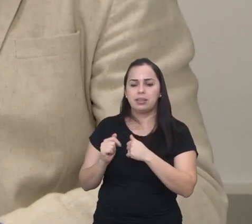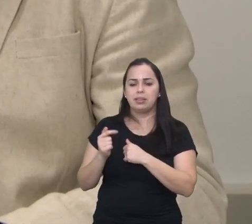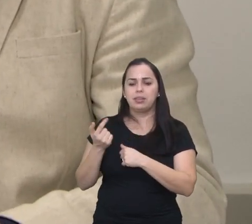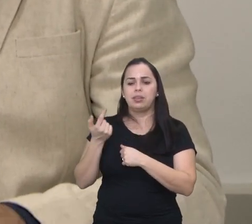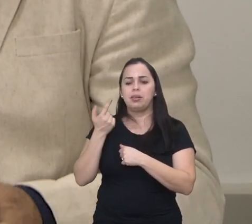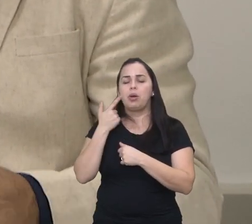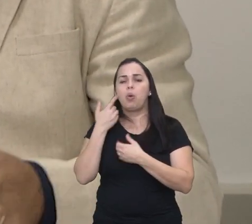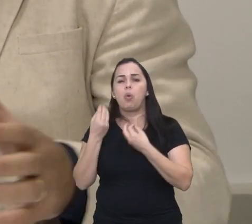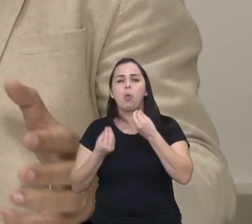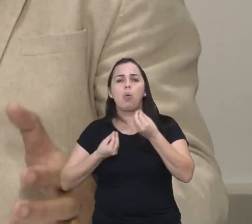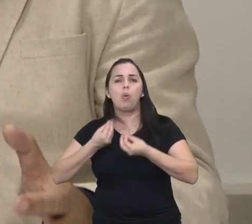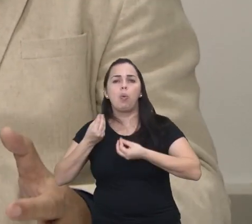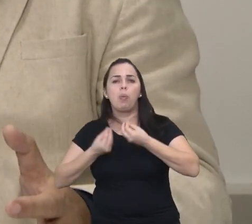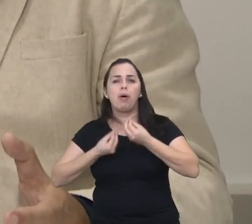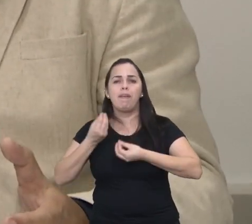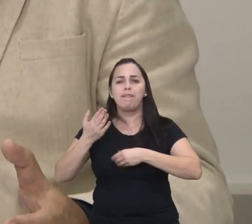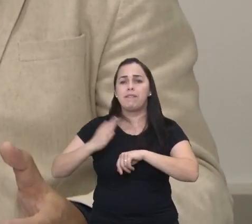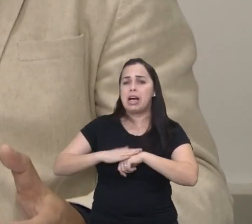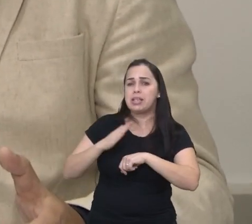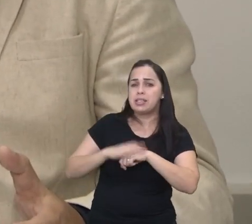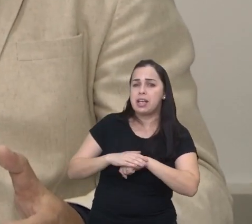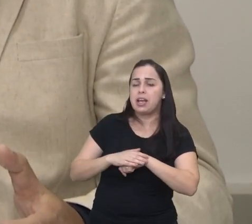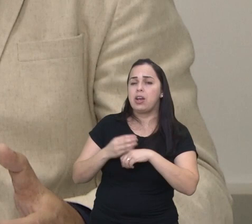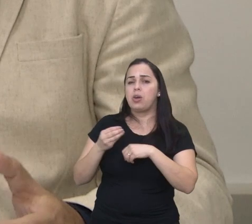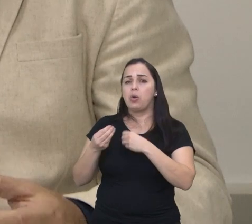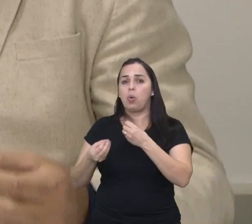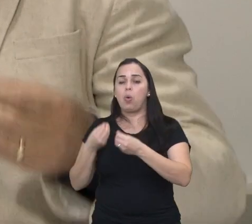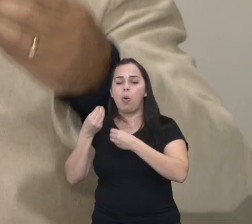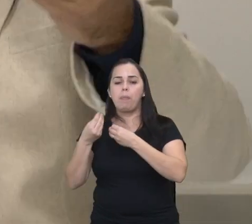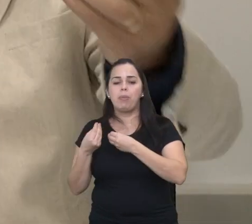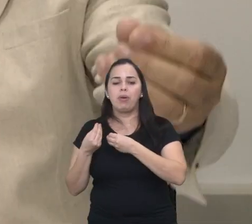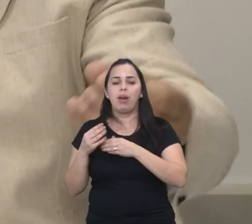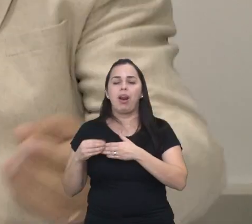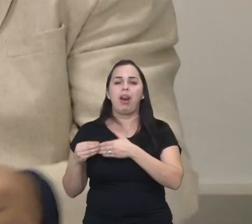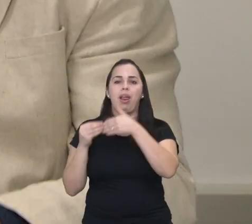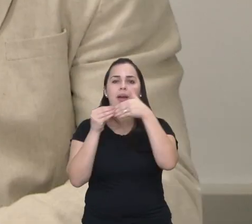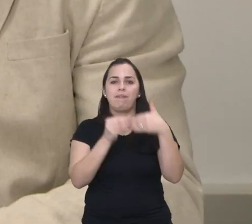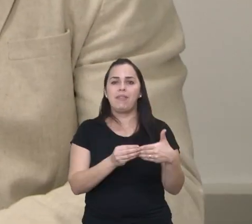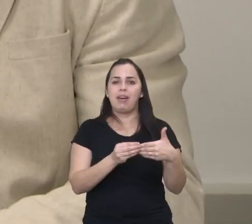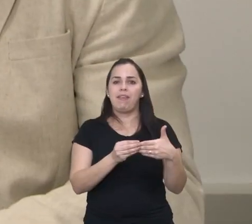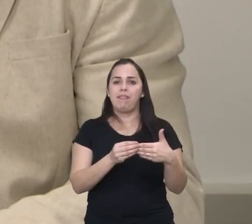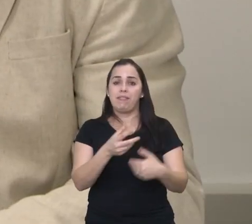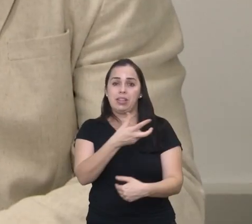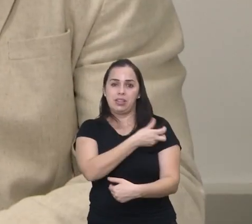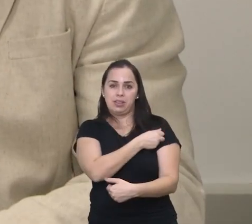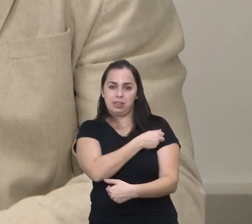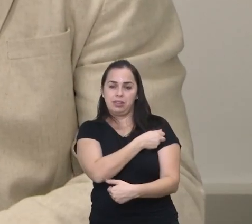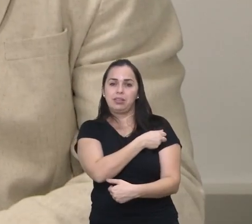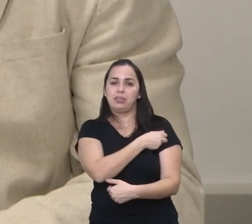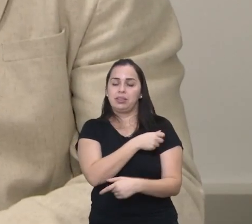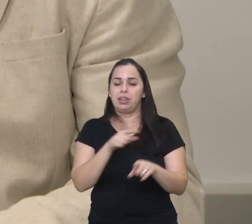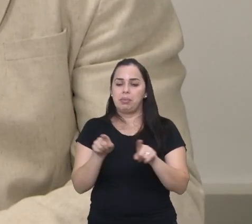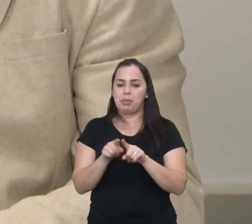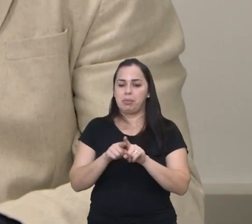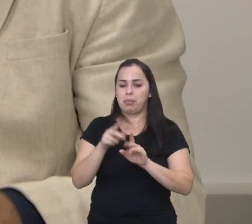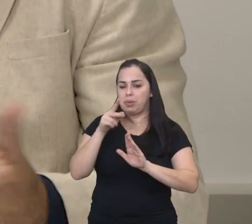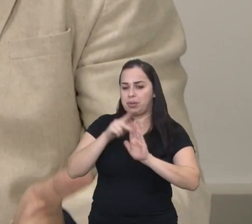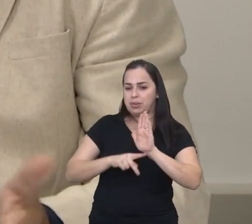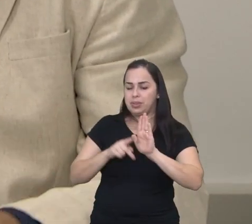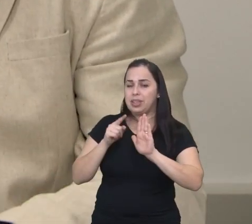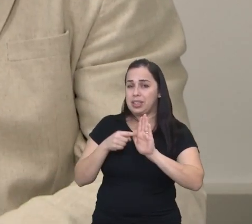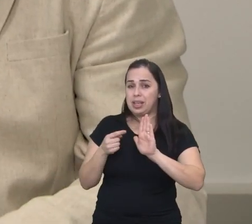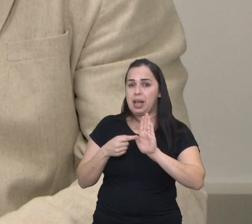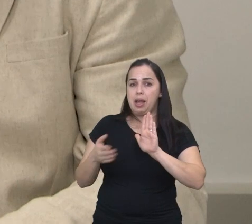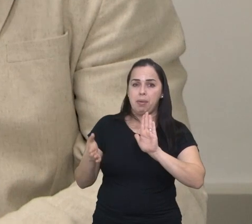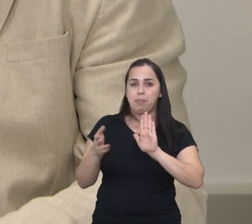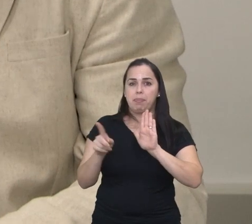nós vamos ver o melhor meio, né? Como realmente que a vacina vai chegar para as pessoas que precisam, que o nosso projeto são para